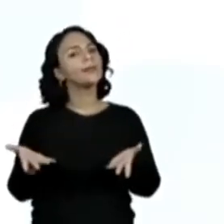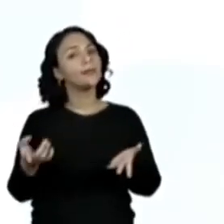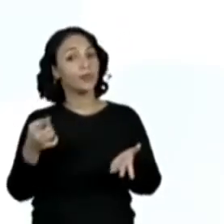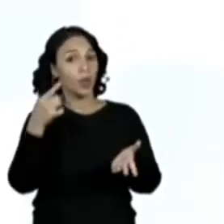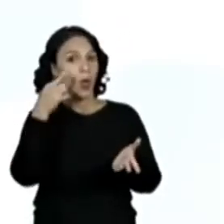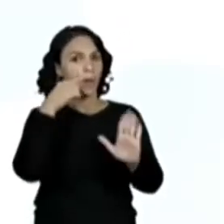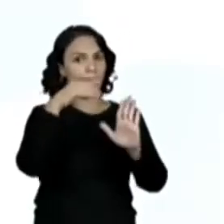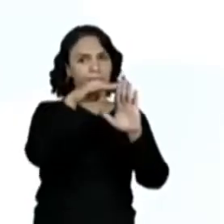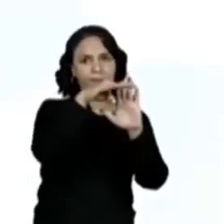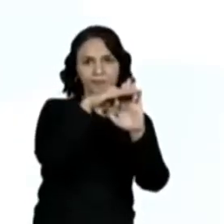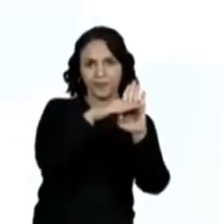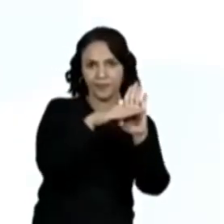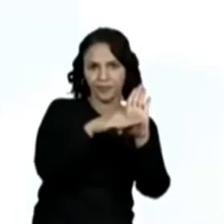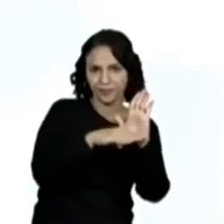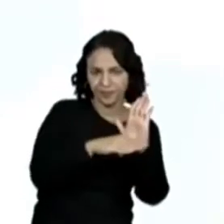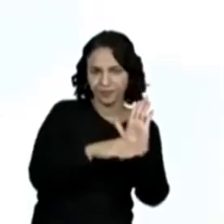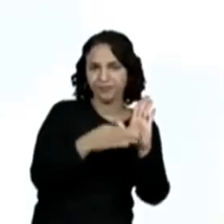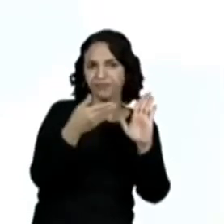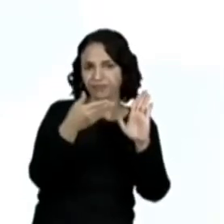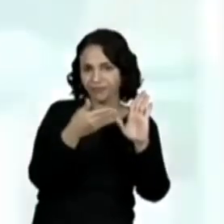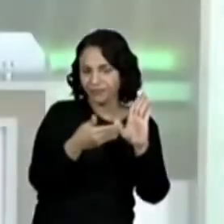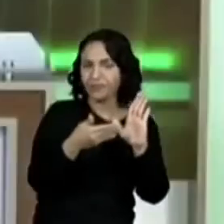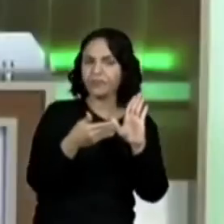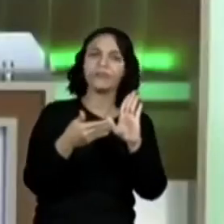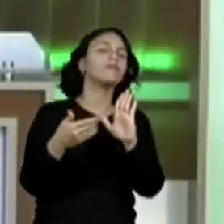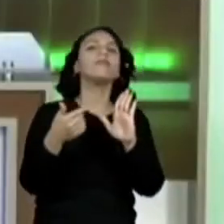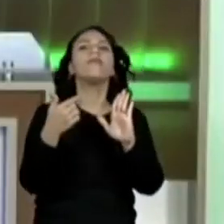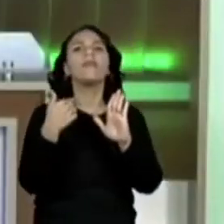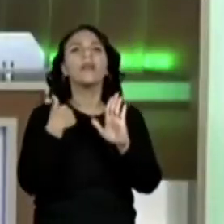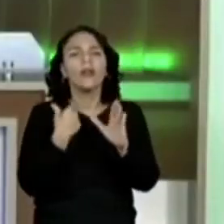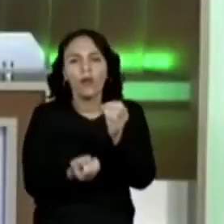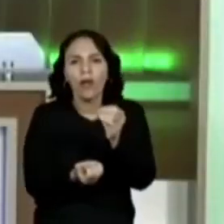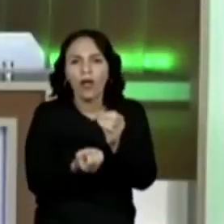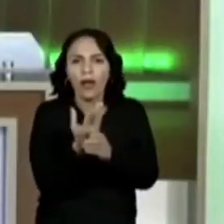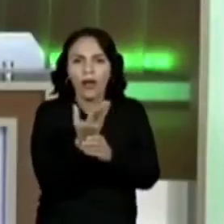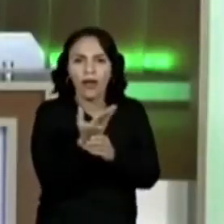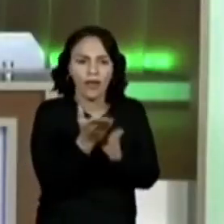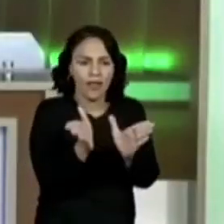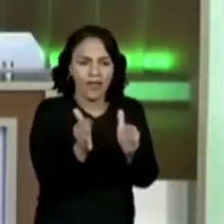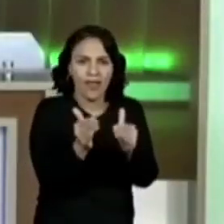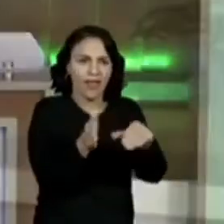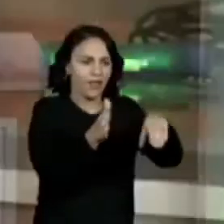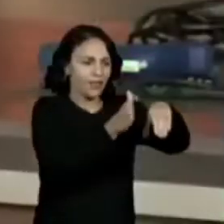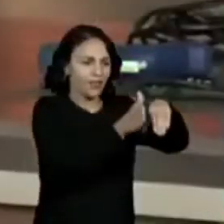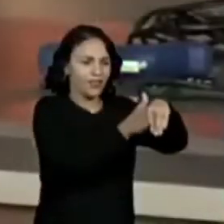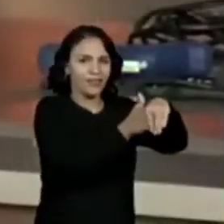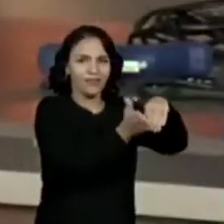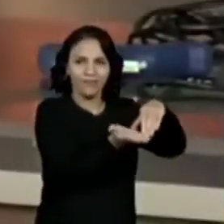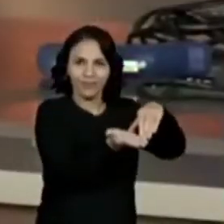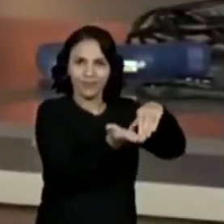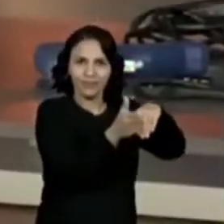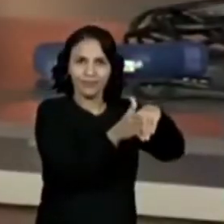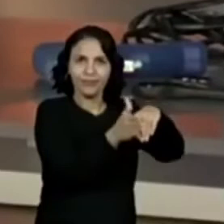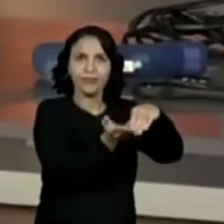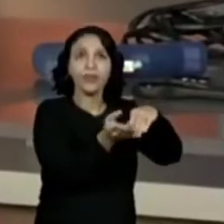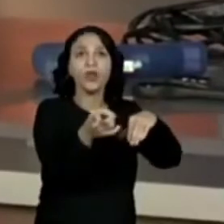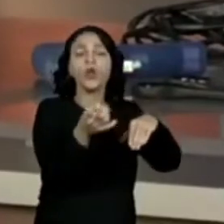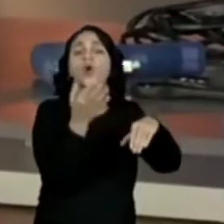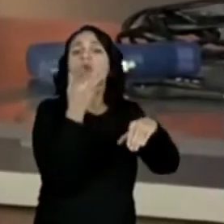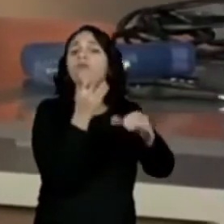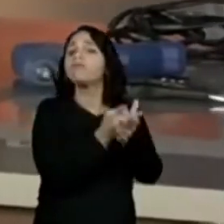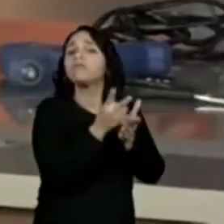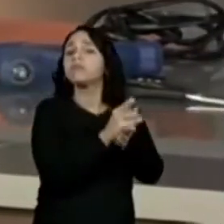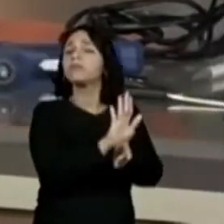na mesa, vejam, eu fiz a minha caixa com o papel e eu deixei da cor do